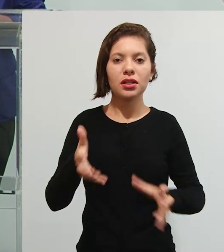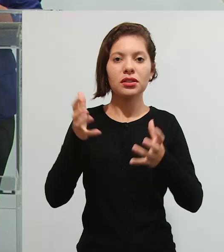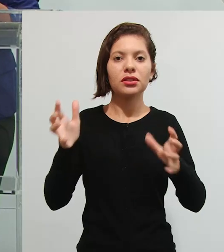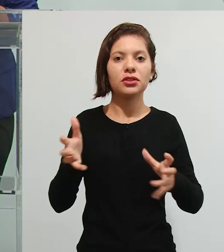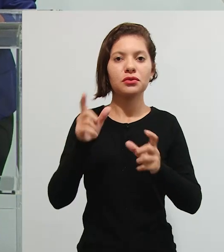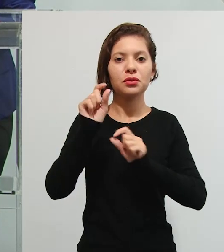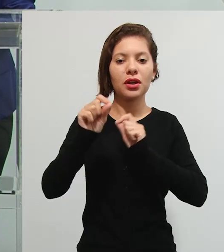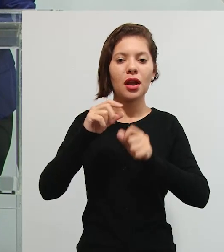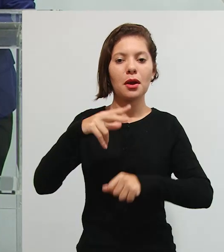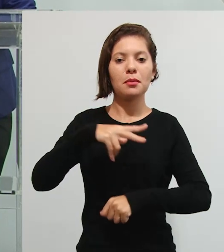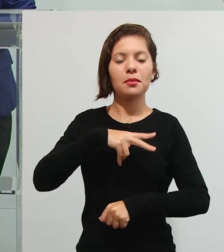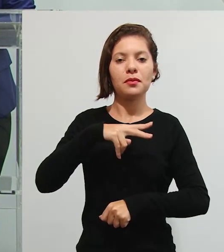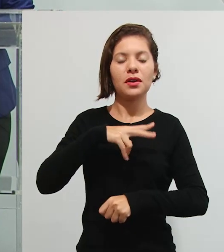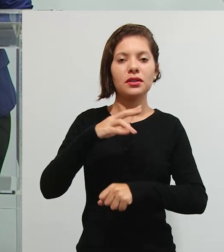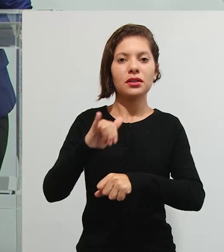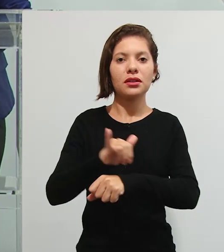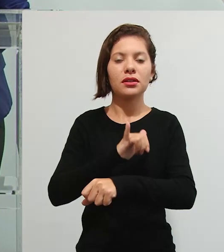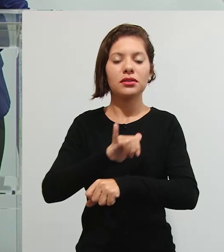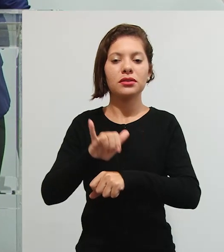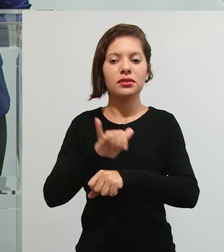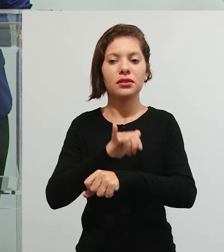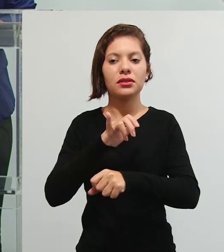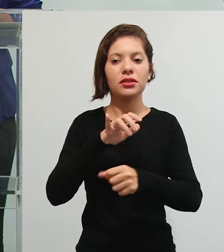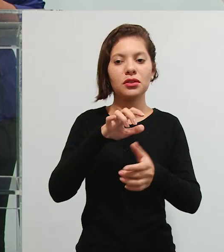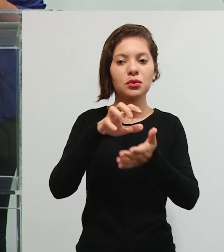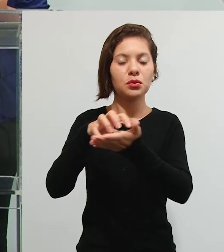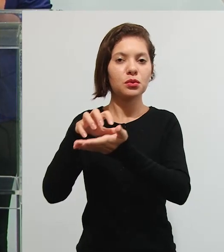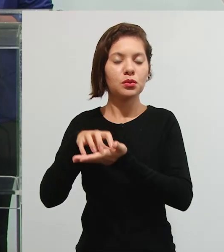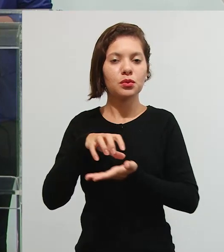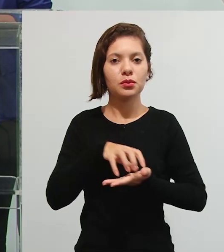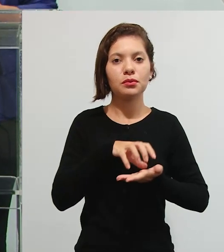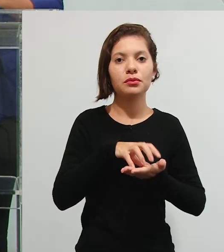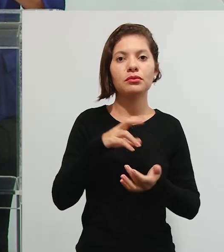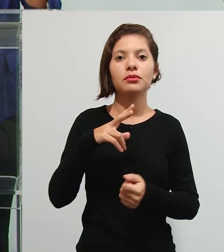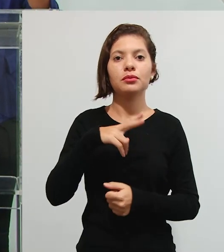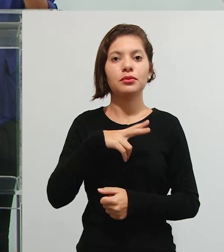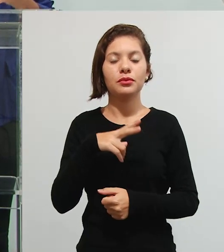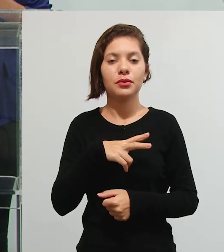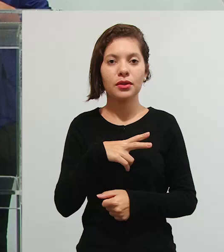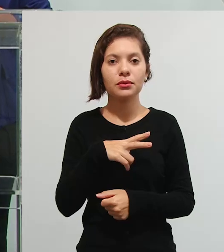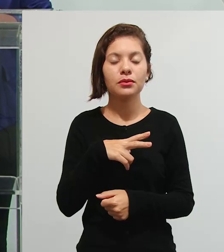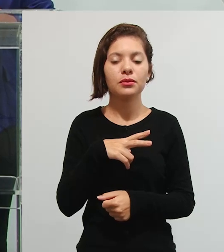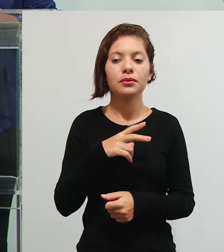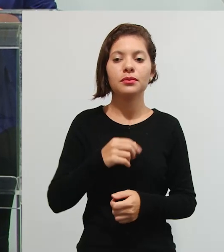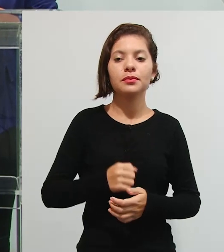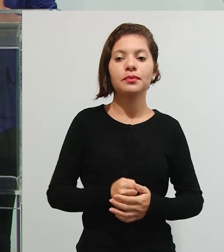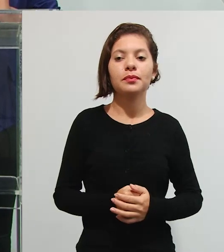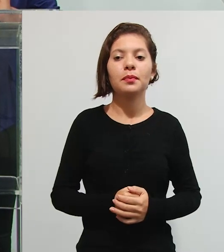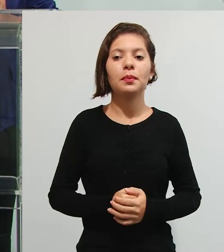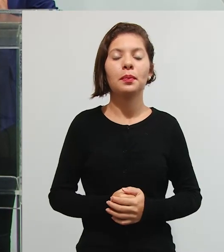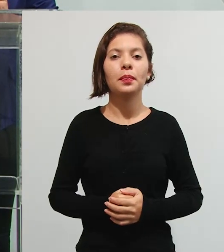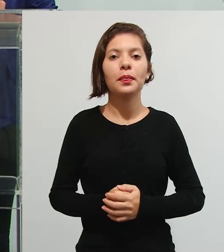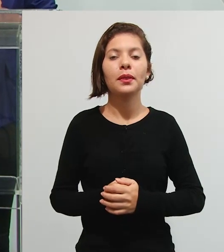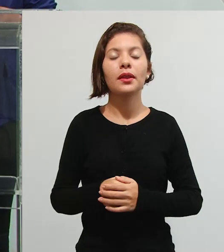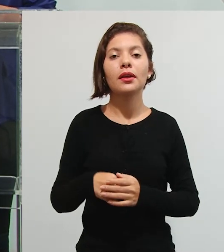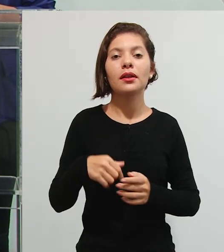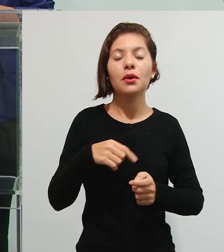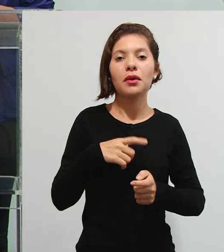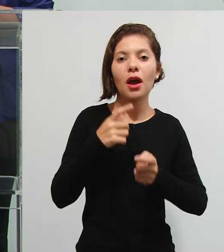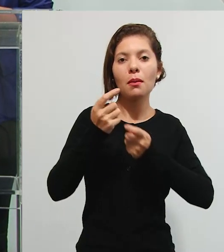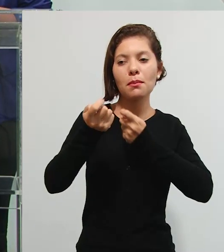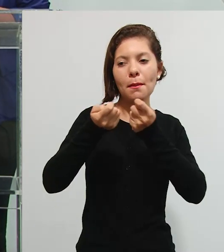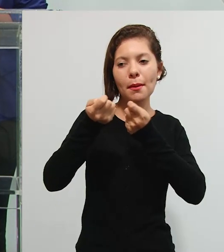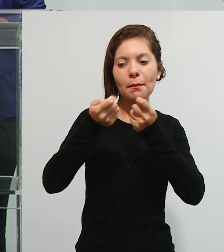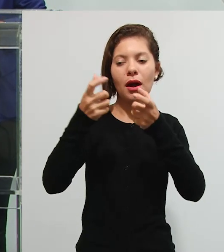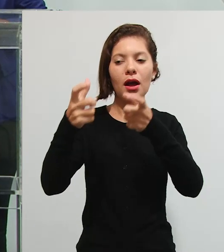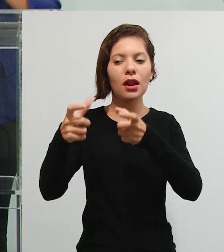isso, privatizar áreas estratégicas para setores privados e geralmente setores estrangeiros, que vão acabar tendo um